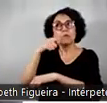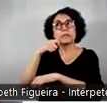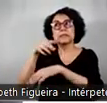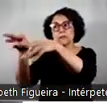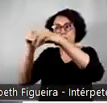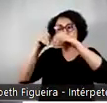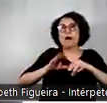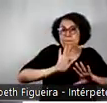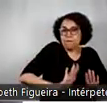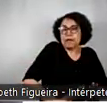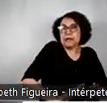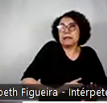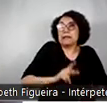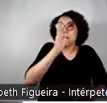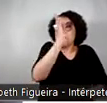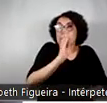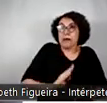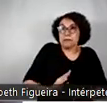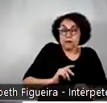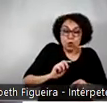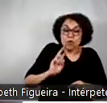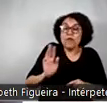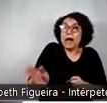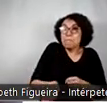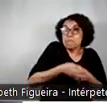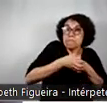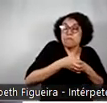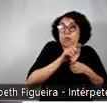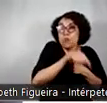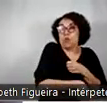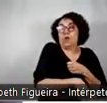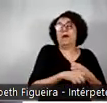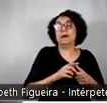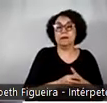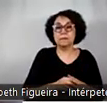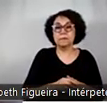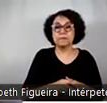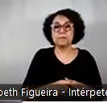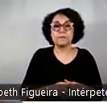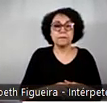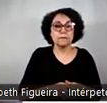né? Então, pensando, né, que essa folha A4 é que tô pensando, e aí vou trazer um pouquinho